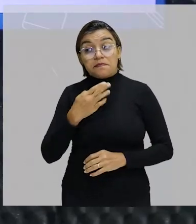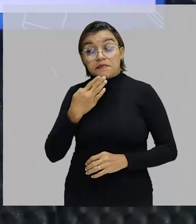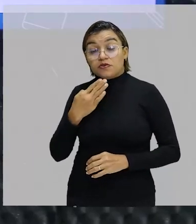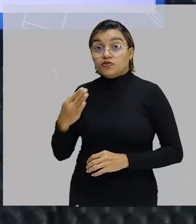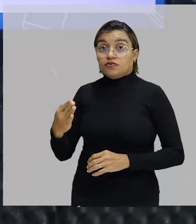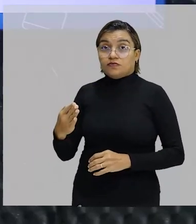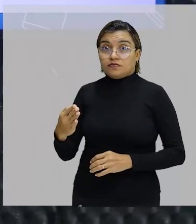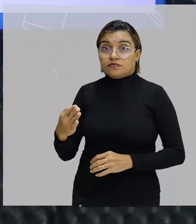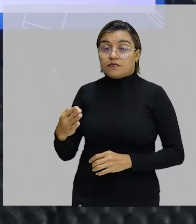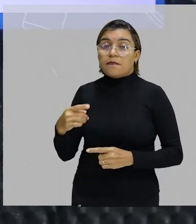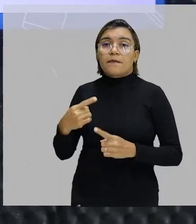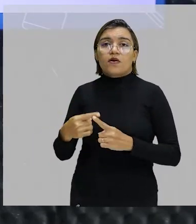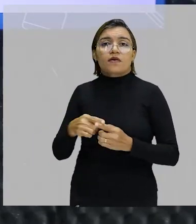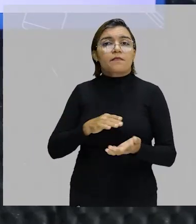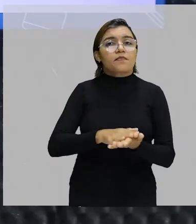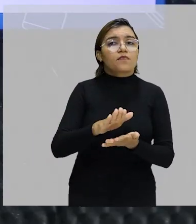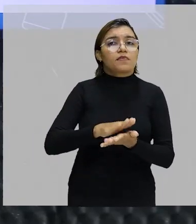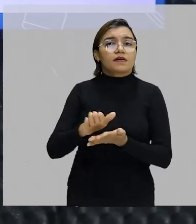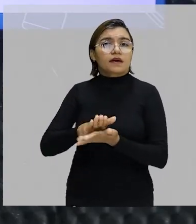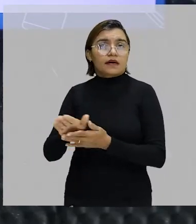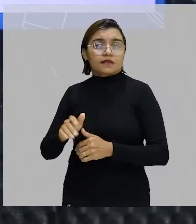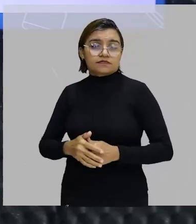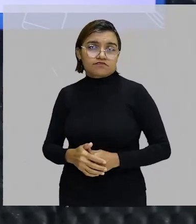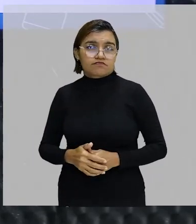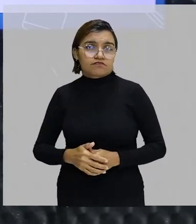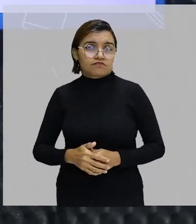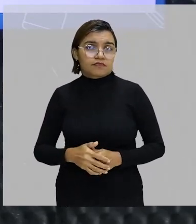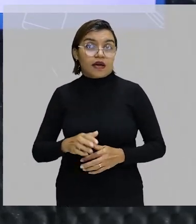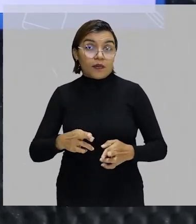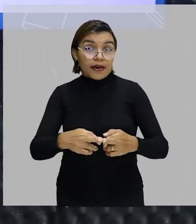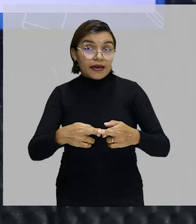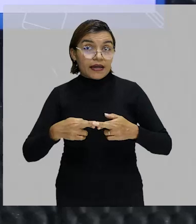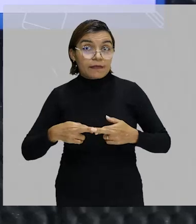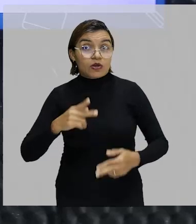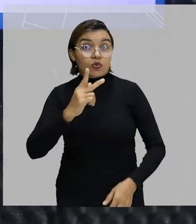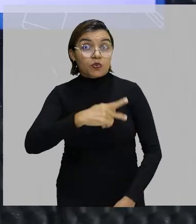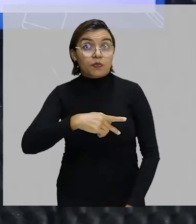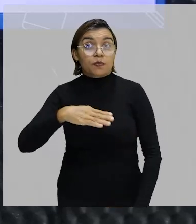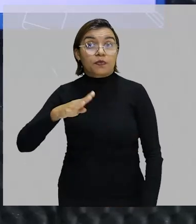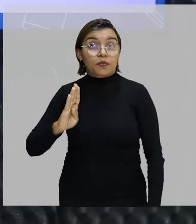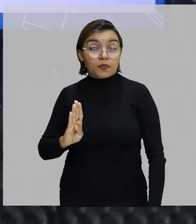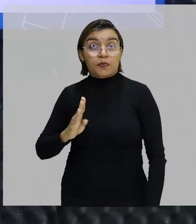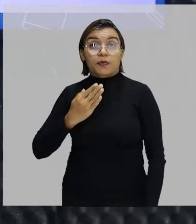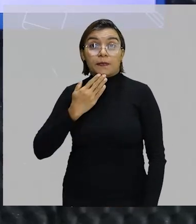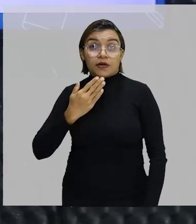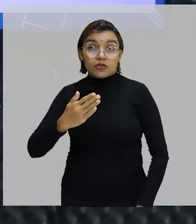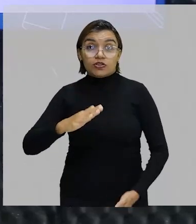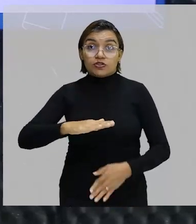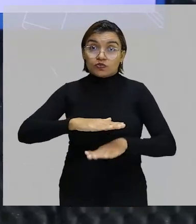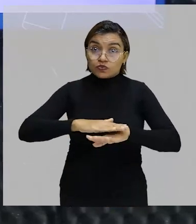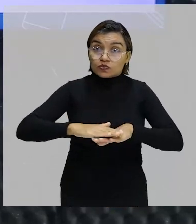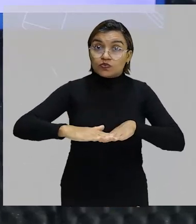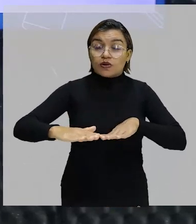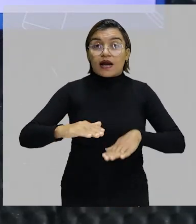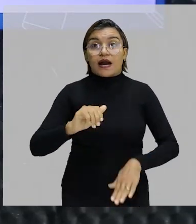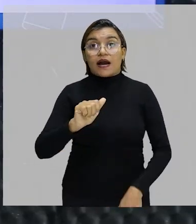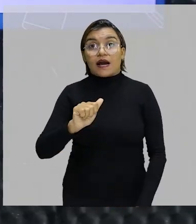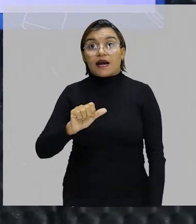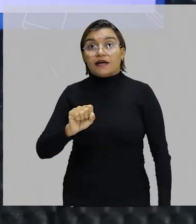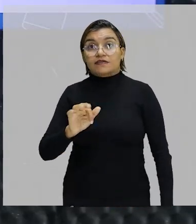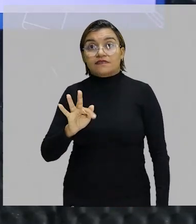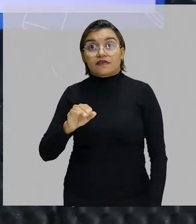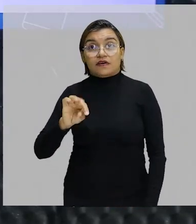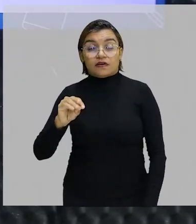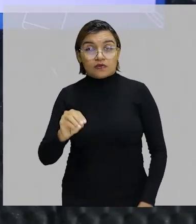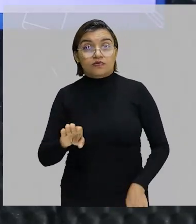Por que ela foi publicada? Porque uma petição é um requerimento público, pedindo asfalto e